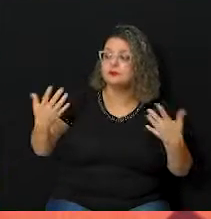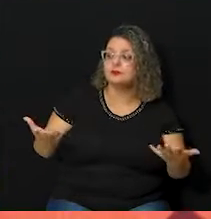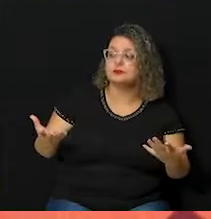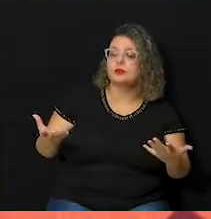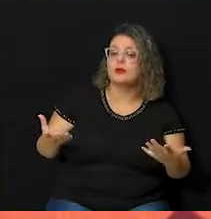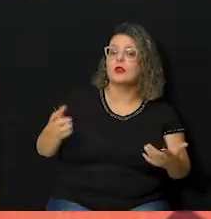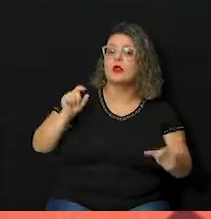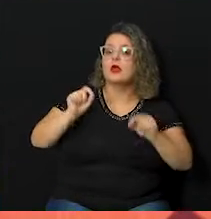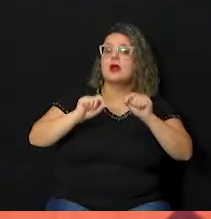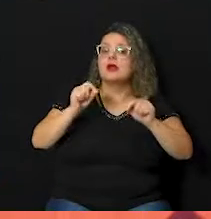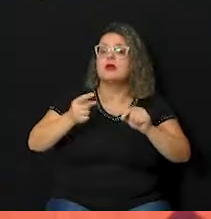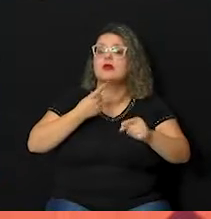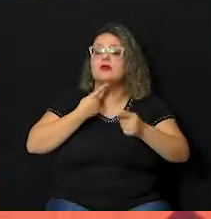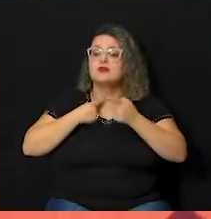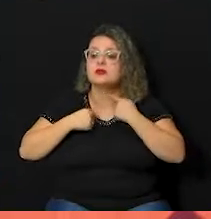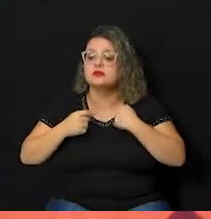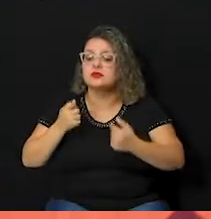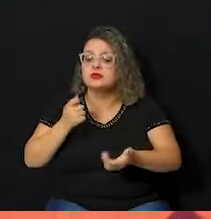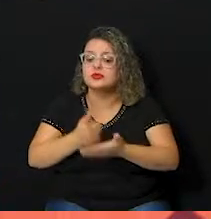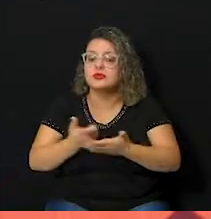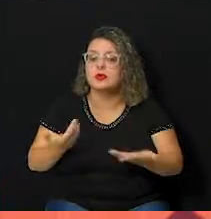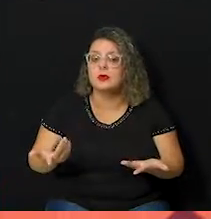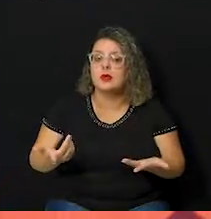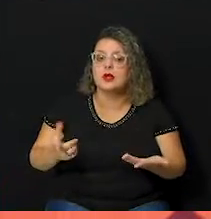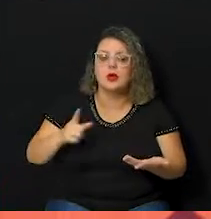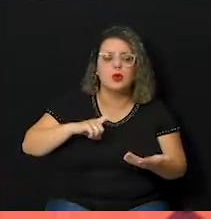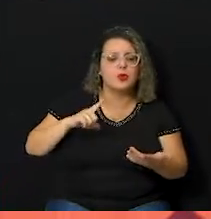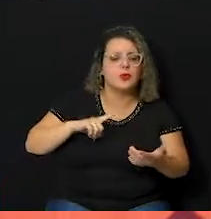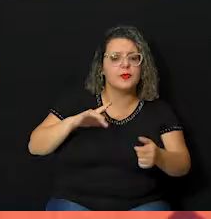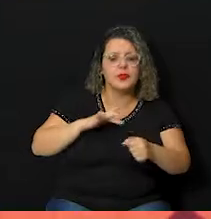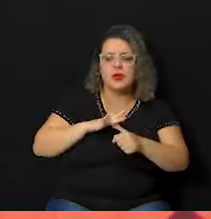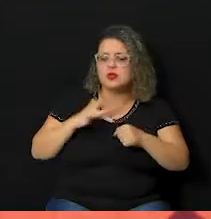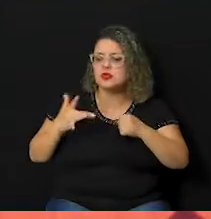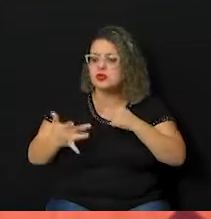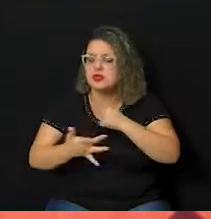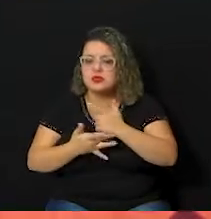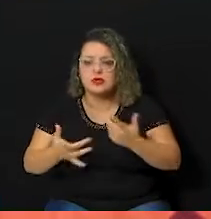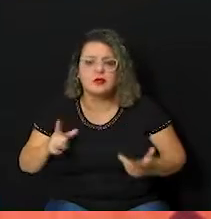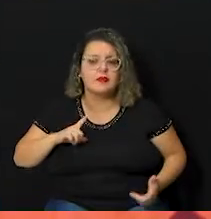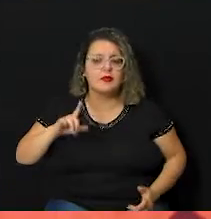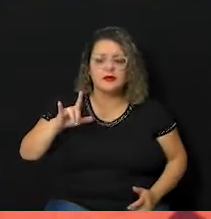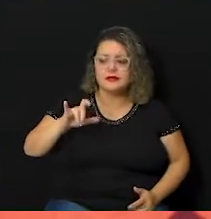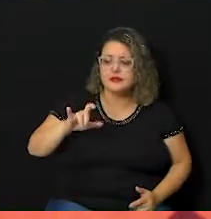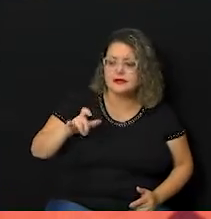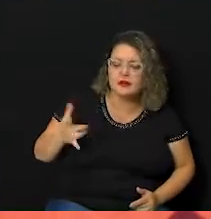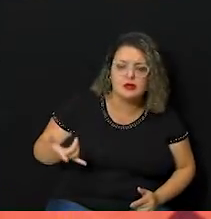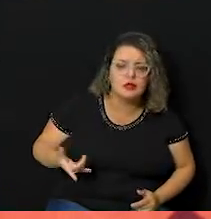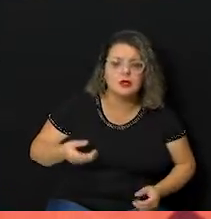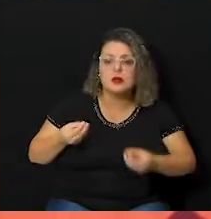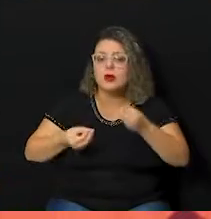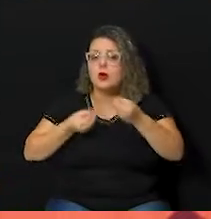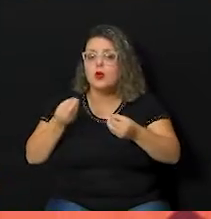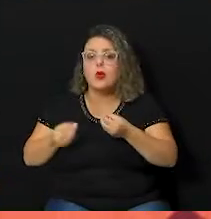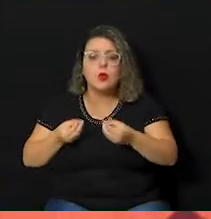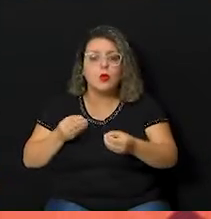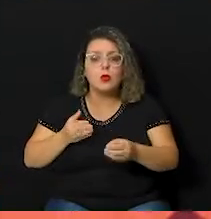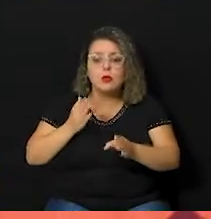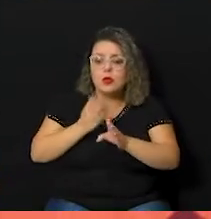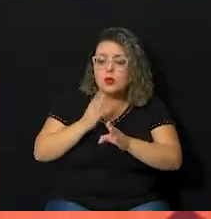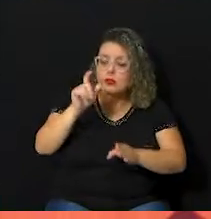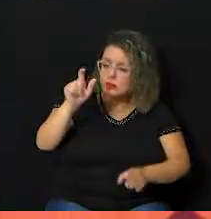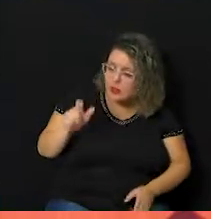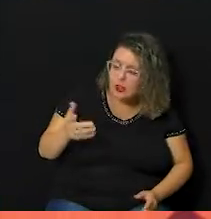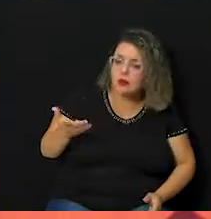Agora, quem ficou interessado na sua obra, como é que faz? Né? Tem rede social, né? Tem um Instagram, como que eles podem